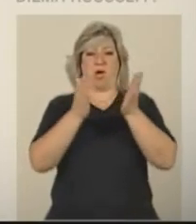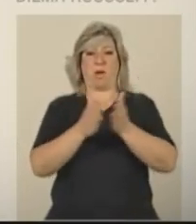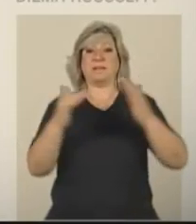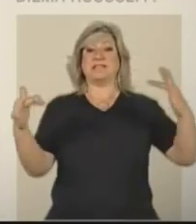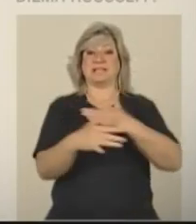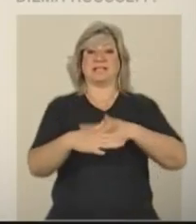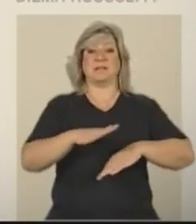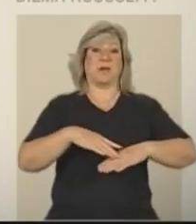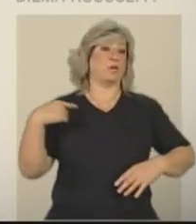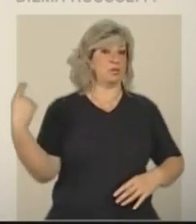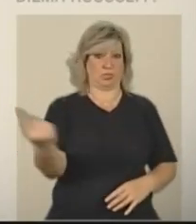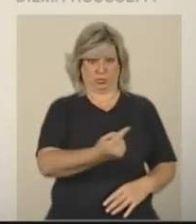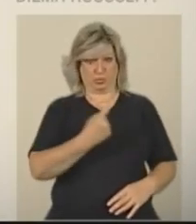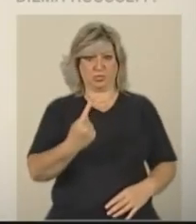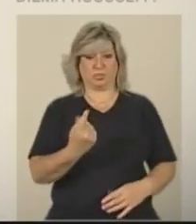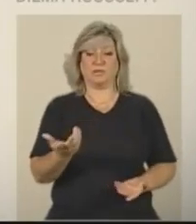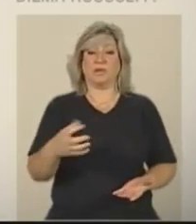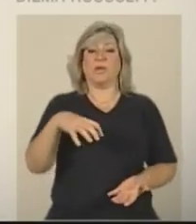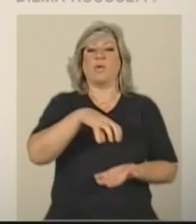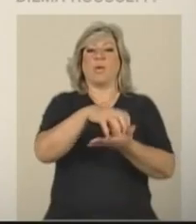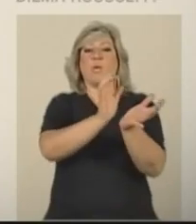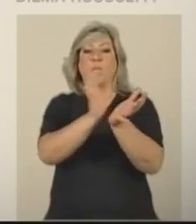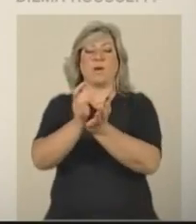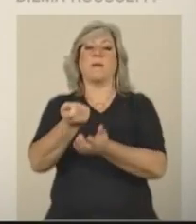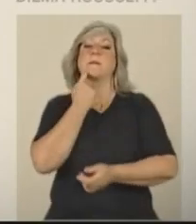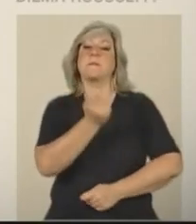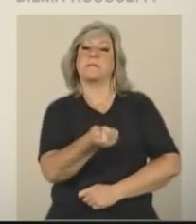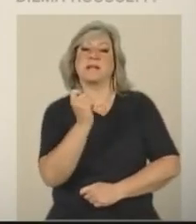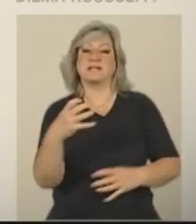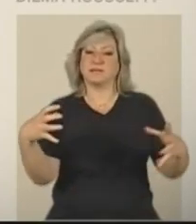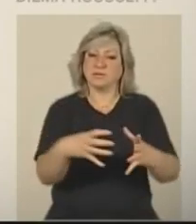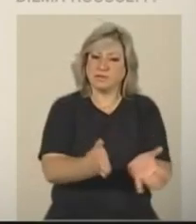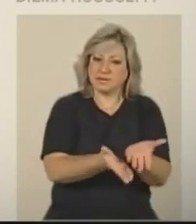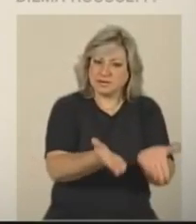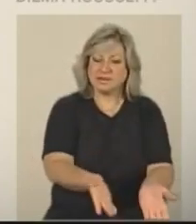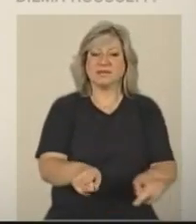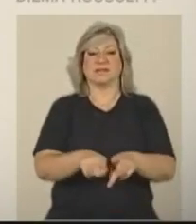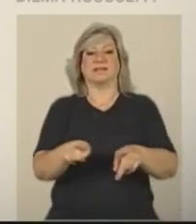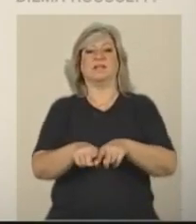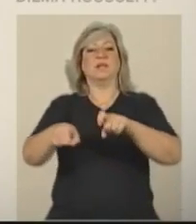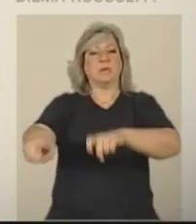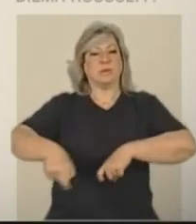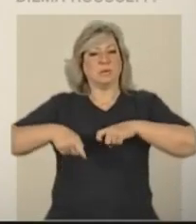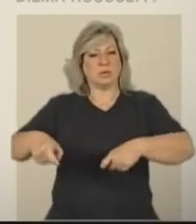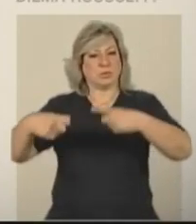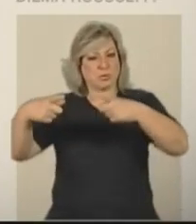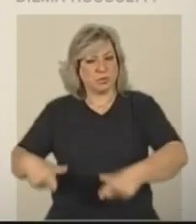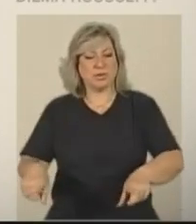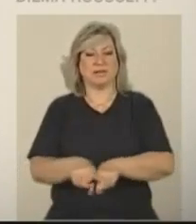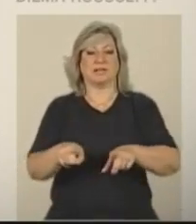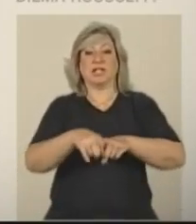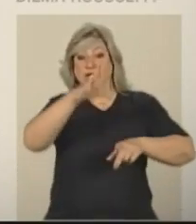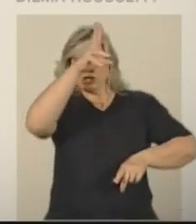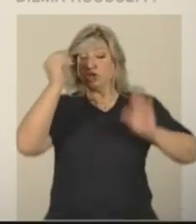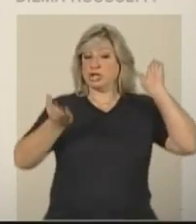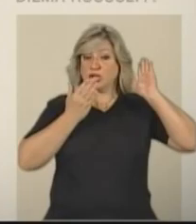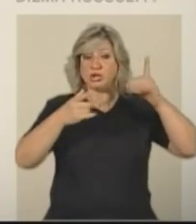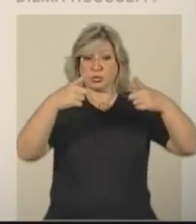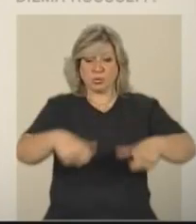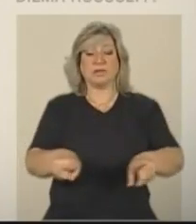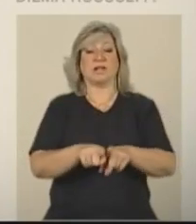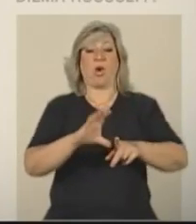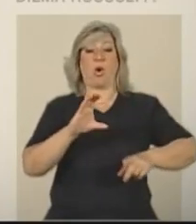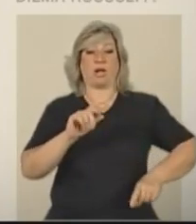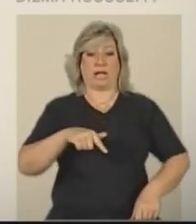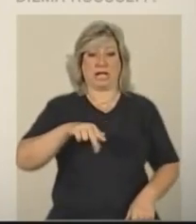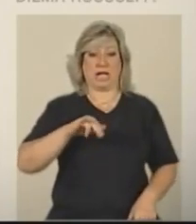grandes cidades, em comunidades de pescadores, em assentamentos rurais, em aldeias indígenas e em